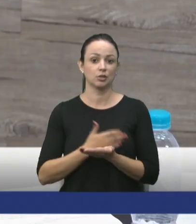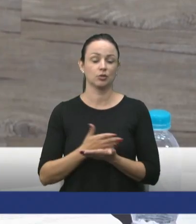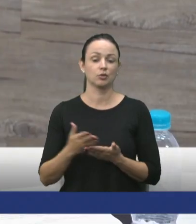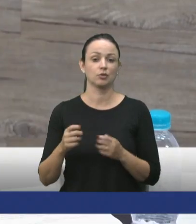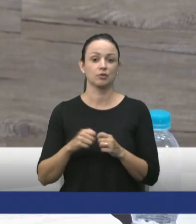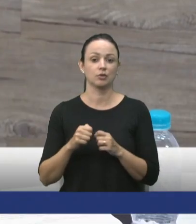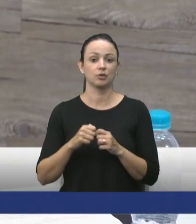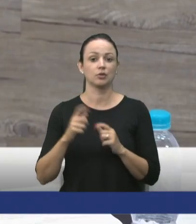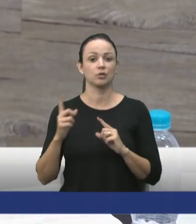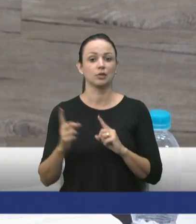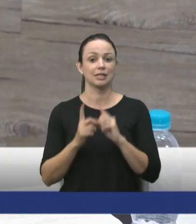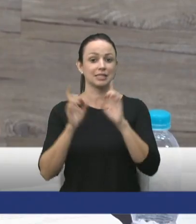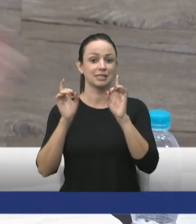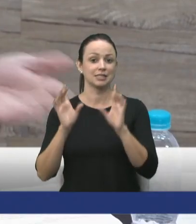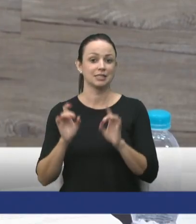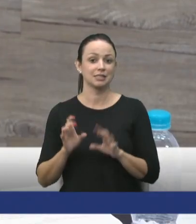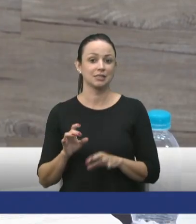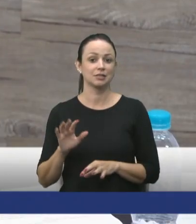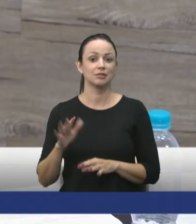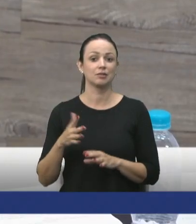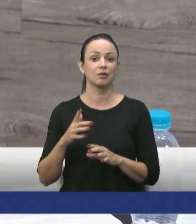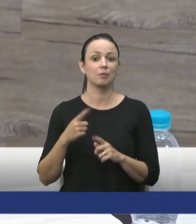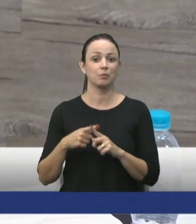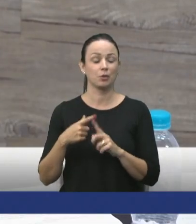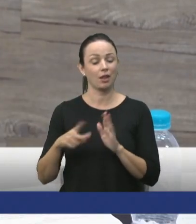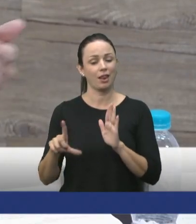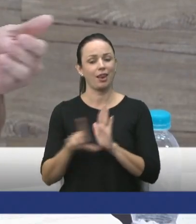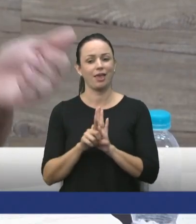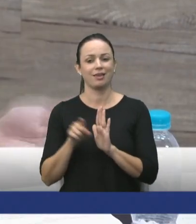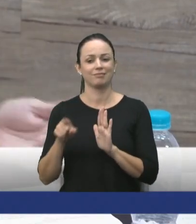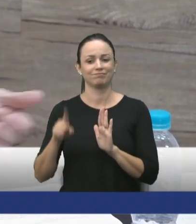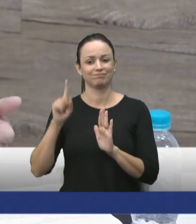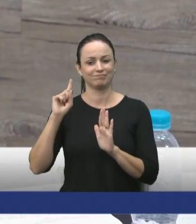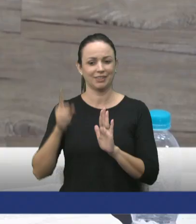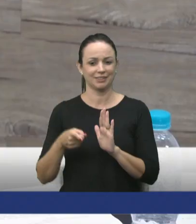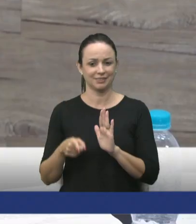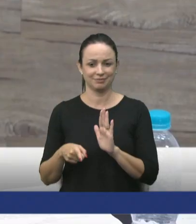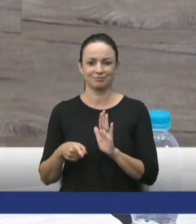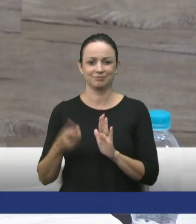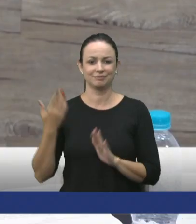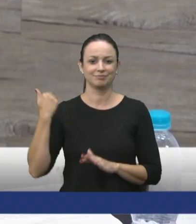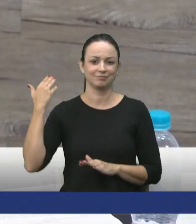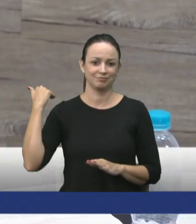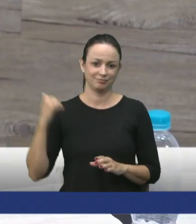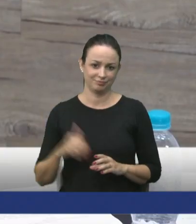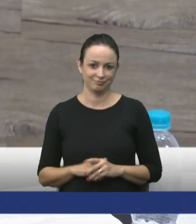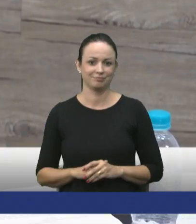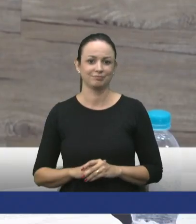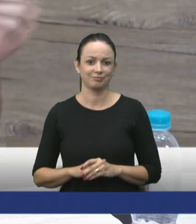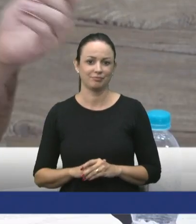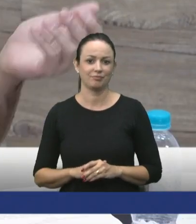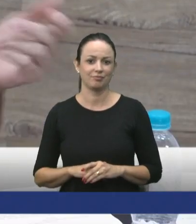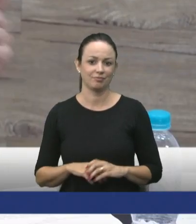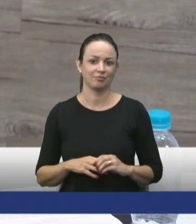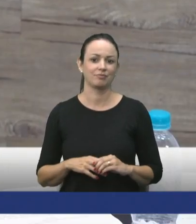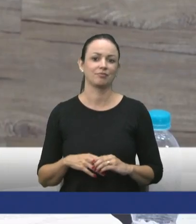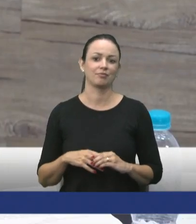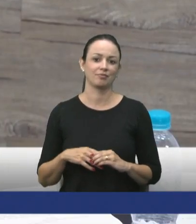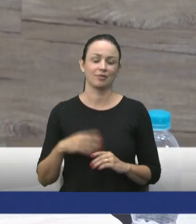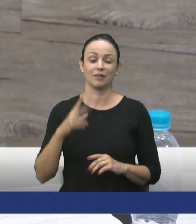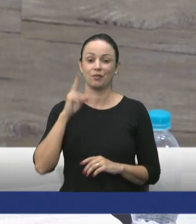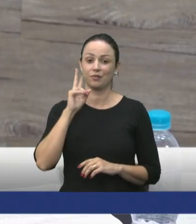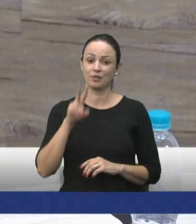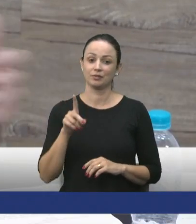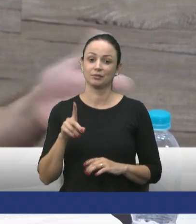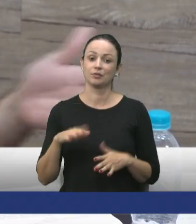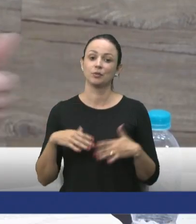atendimento educacional especializado, talvez por força de lei, mais recentemente. Então, veja que